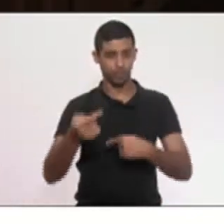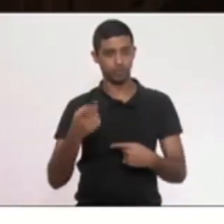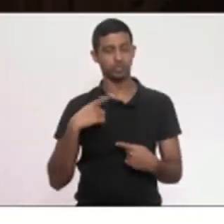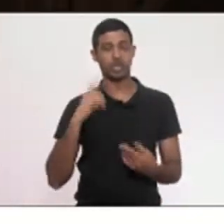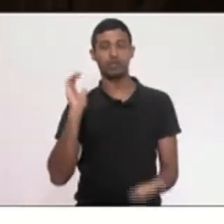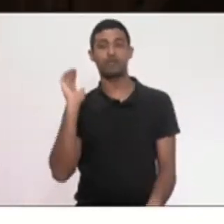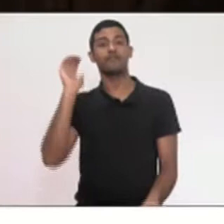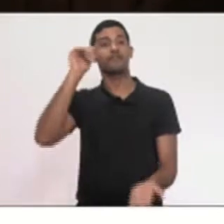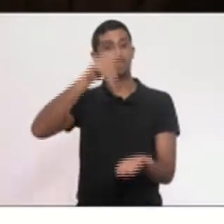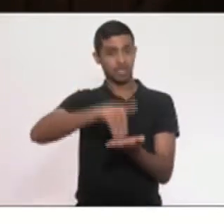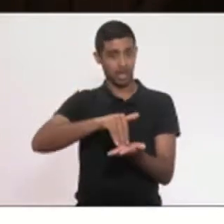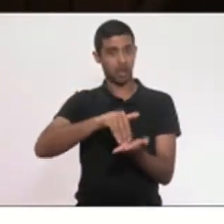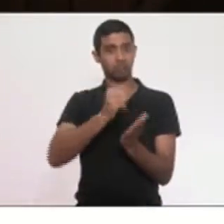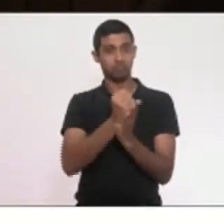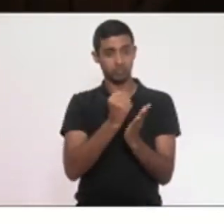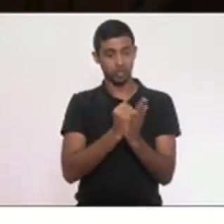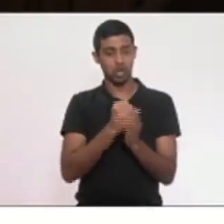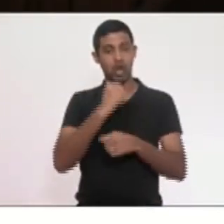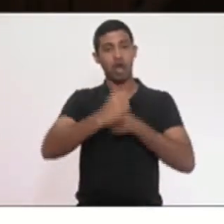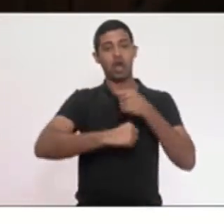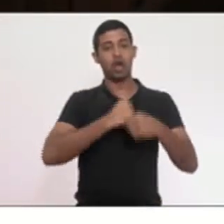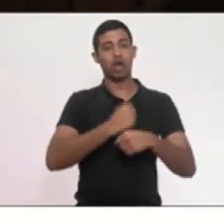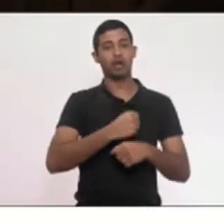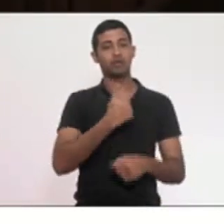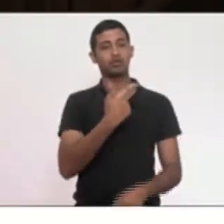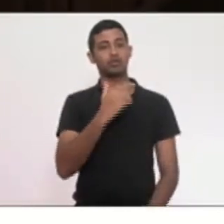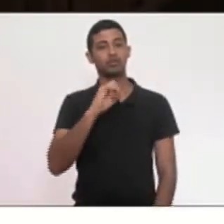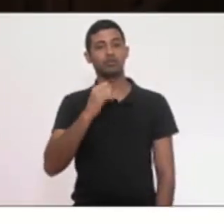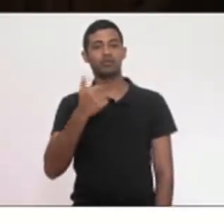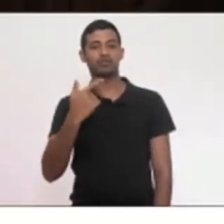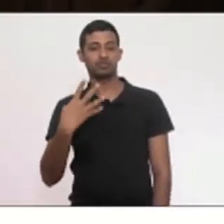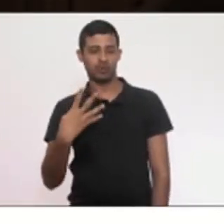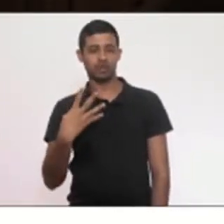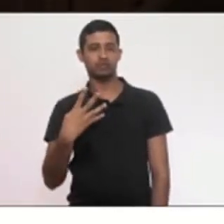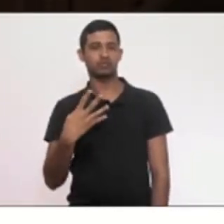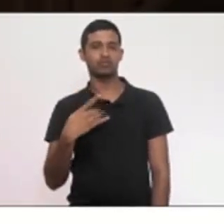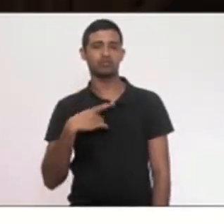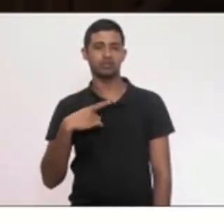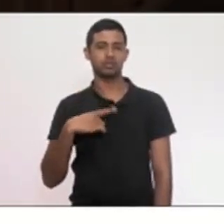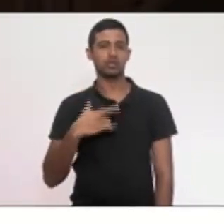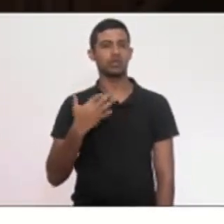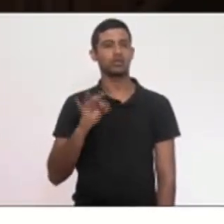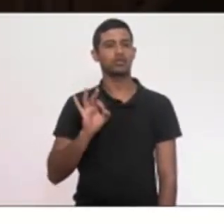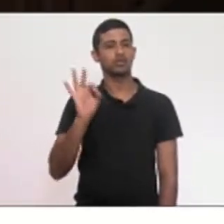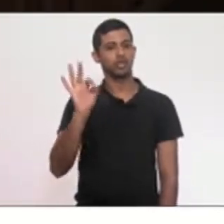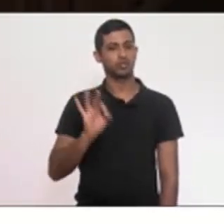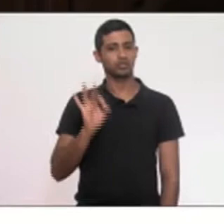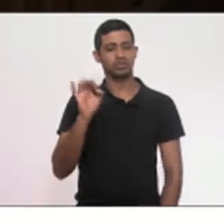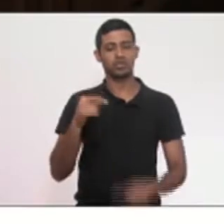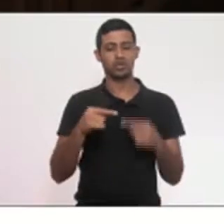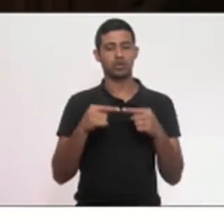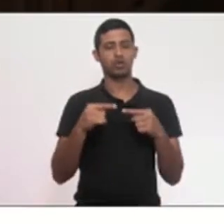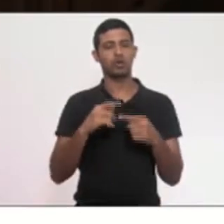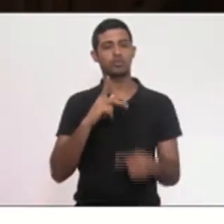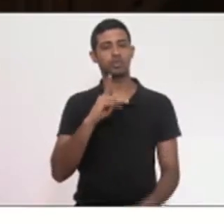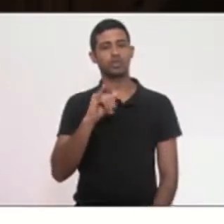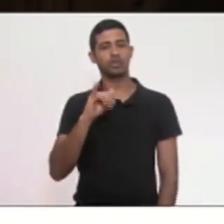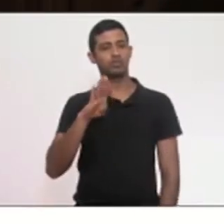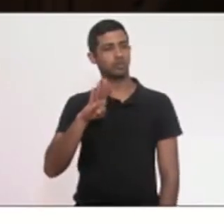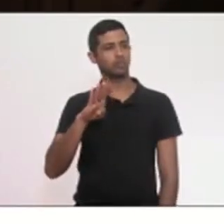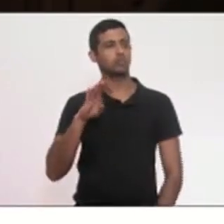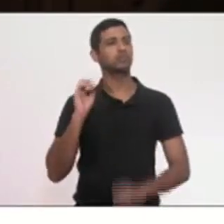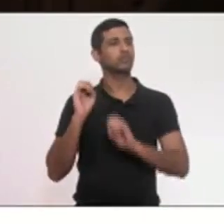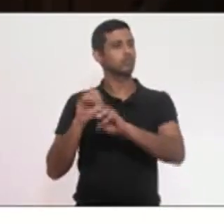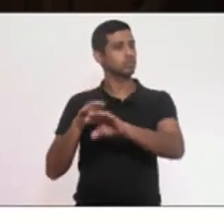plano, ou seja, em 2024, investindo 10% do PIB em educação. Eu